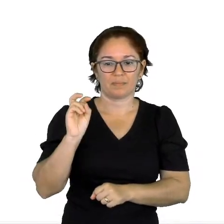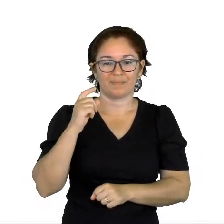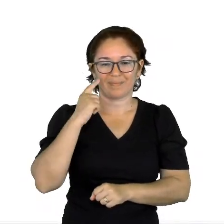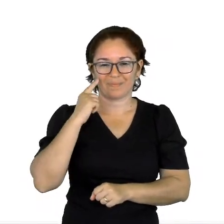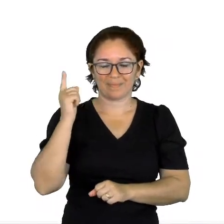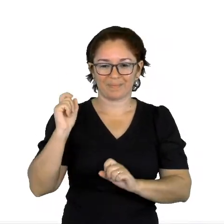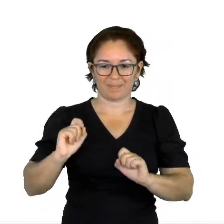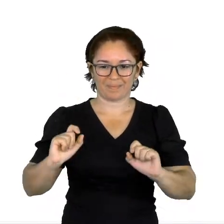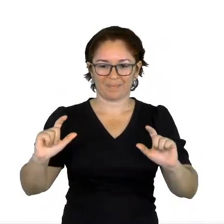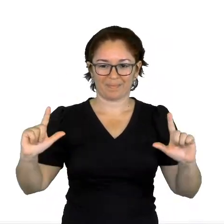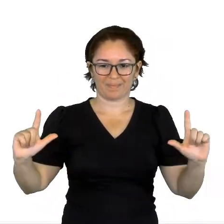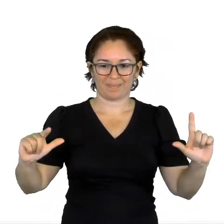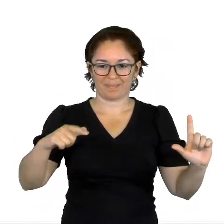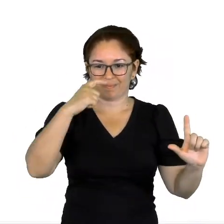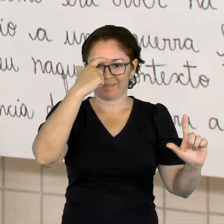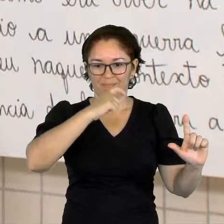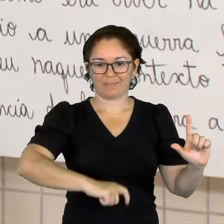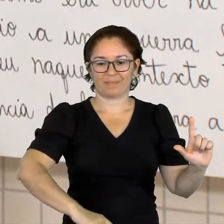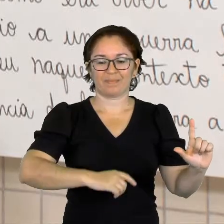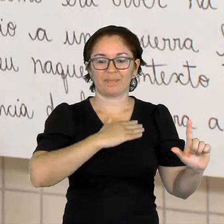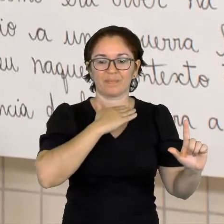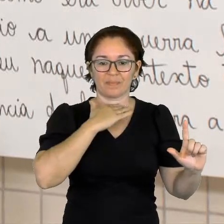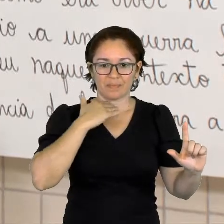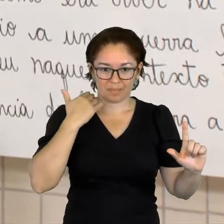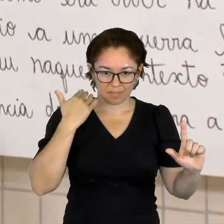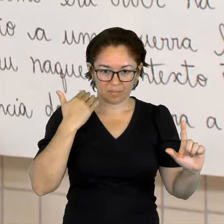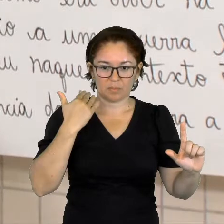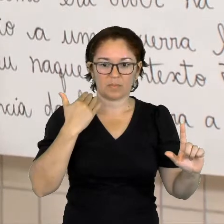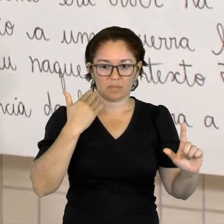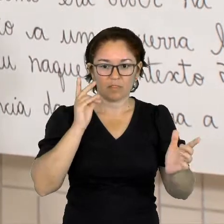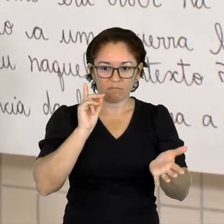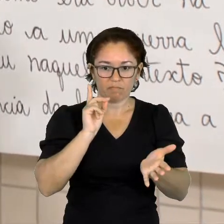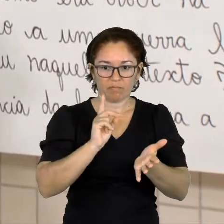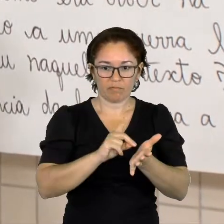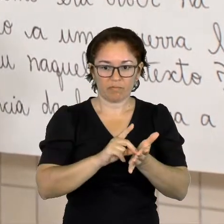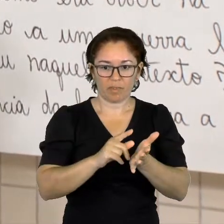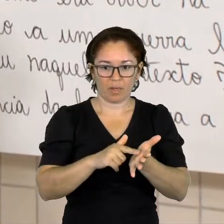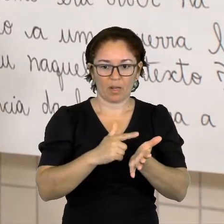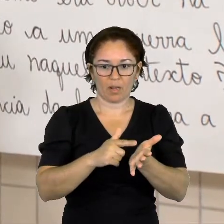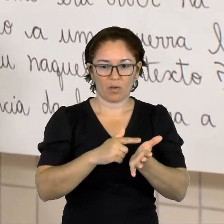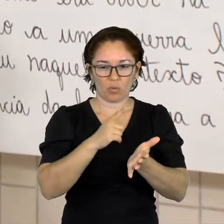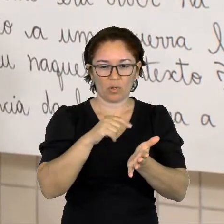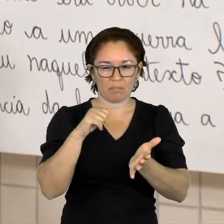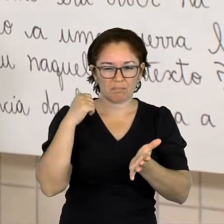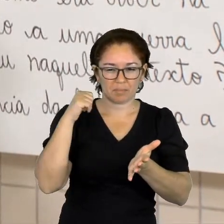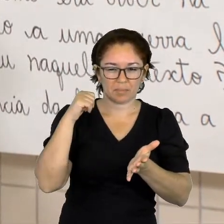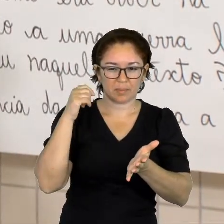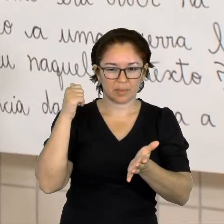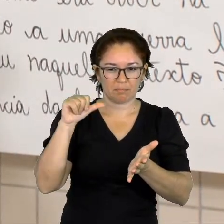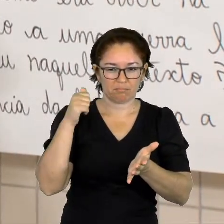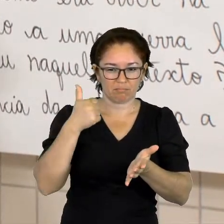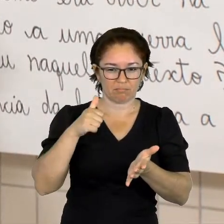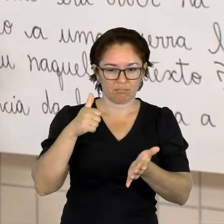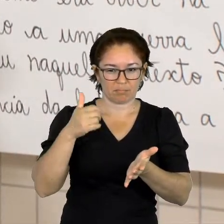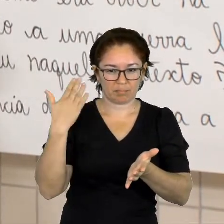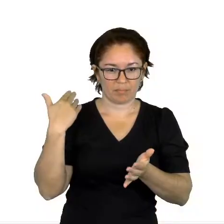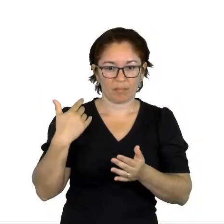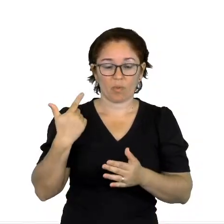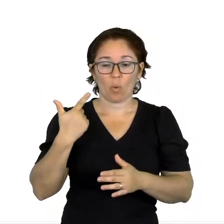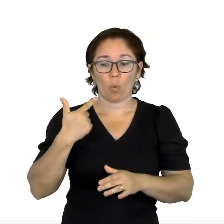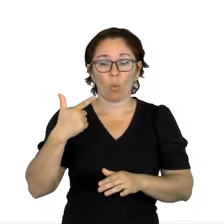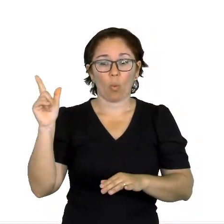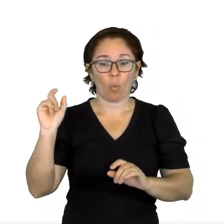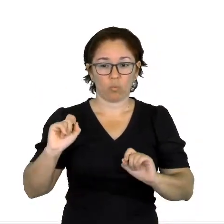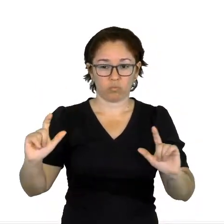da morte, essa aí é a capa mesmo, o original dele. Aqui, essa outra imagem, nós